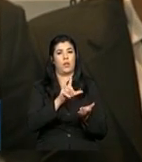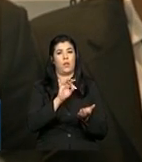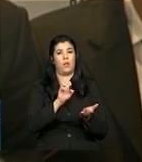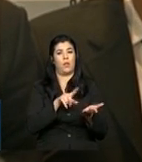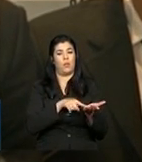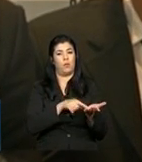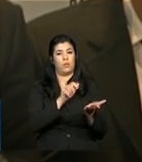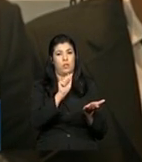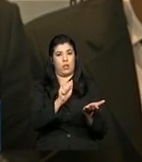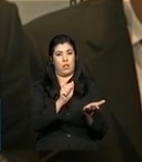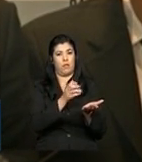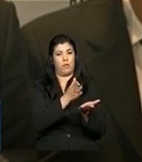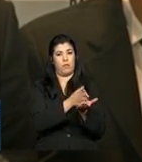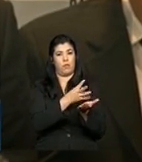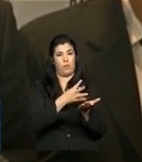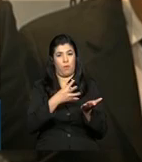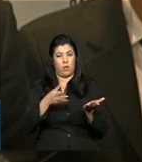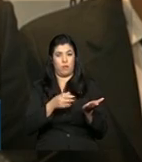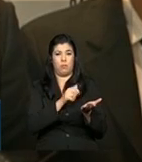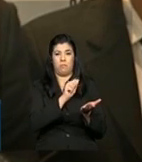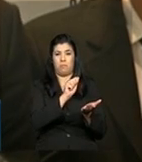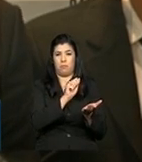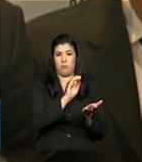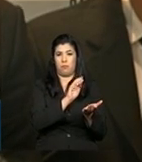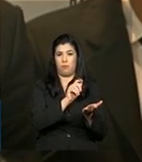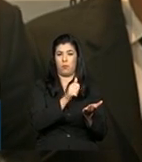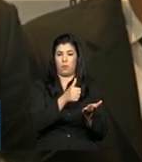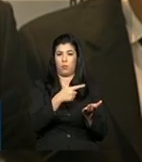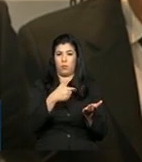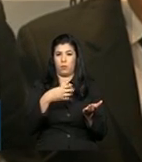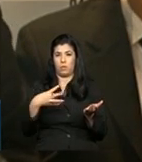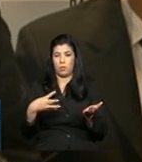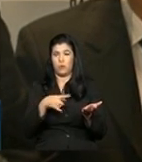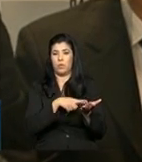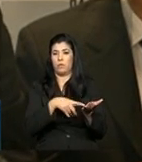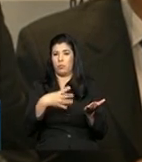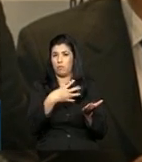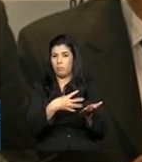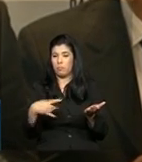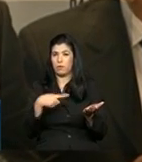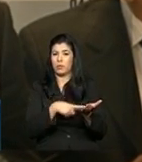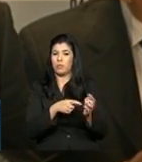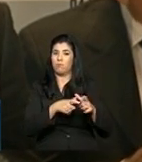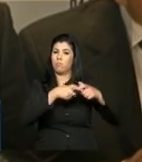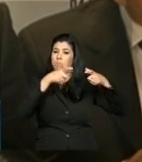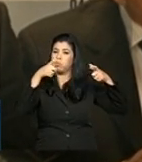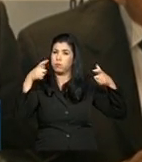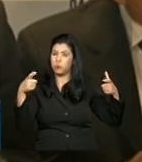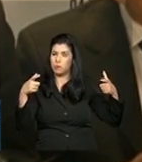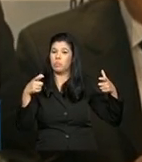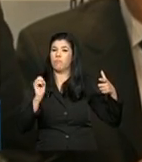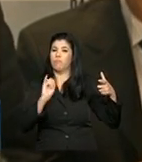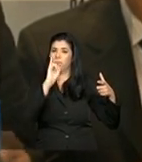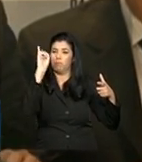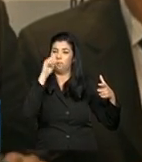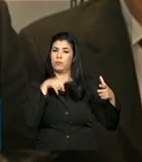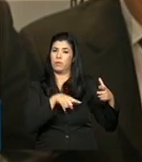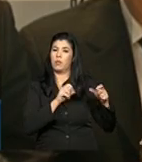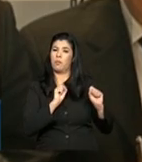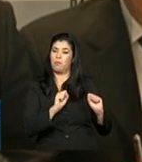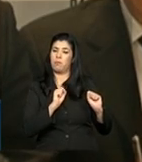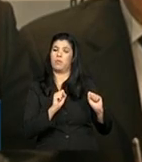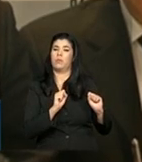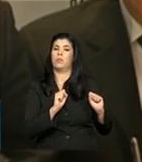4 sublotes, esse lote era um lote importante, de grande magnitude, que ele